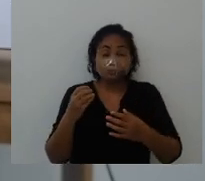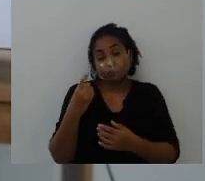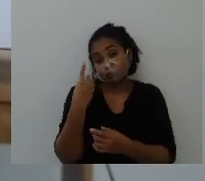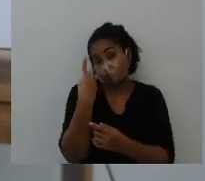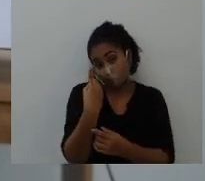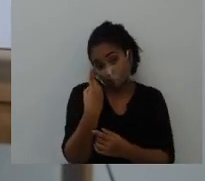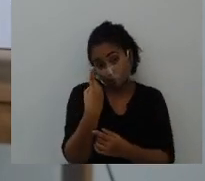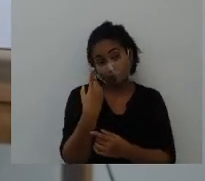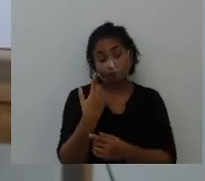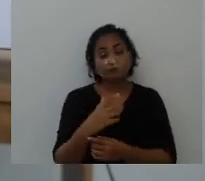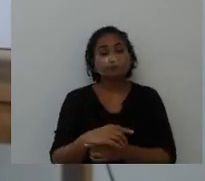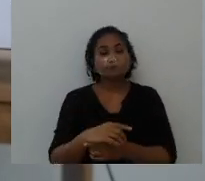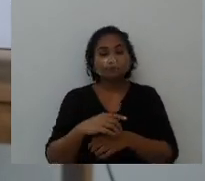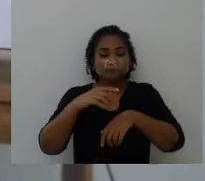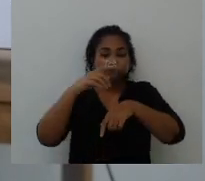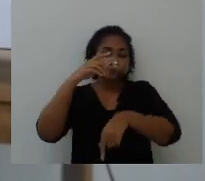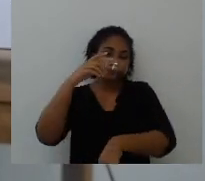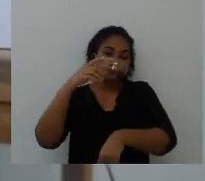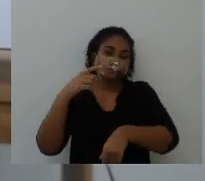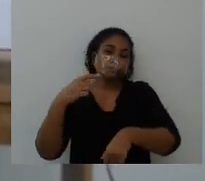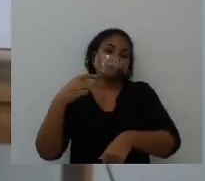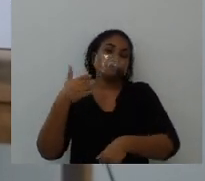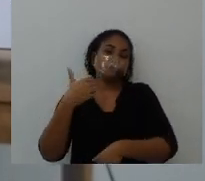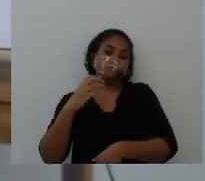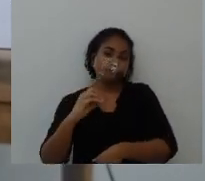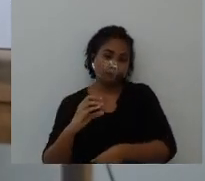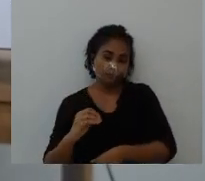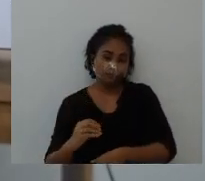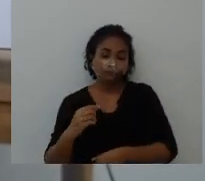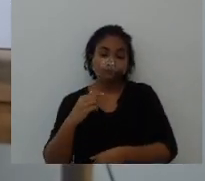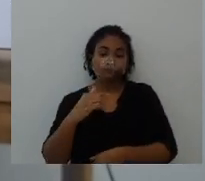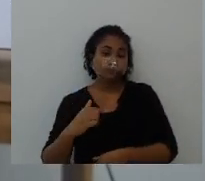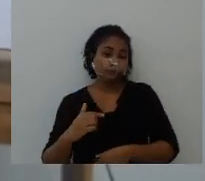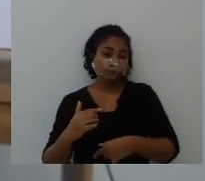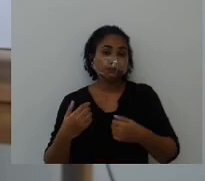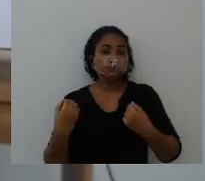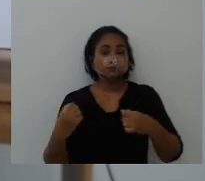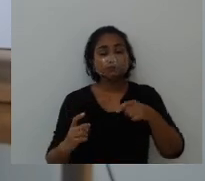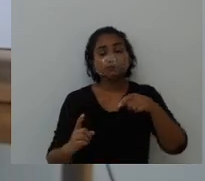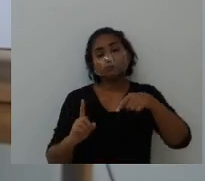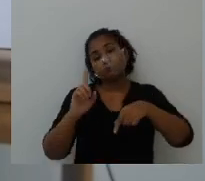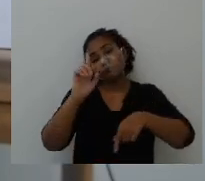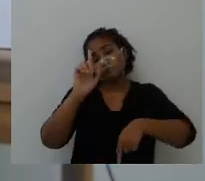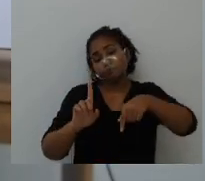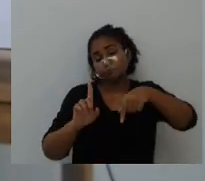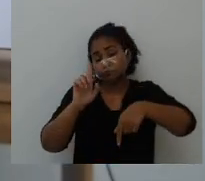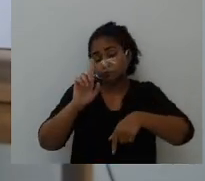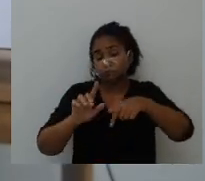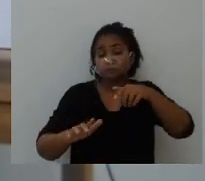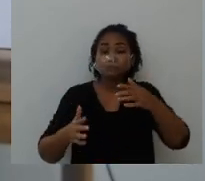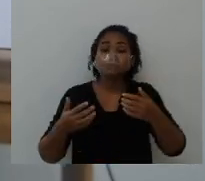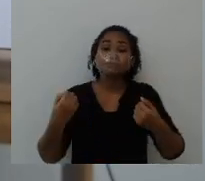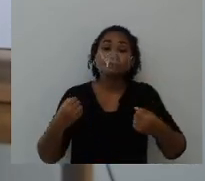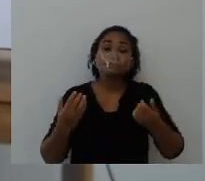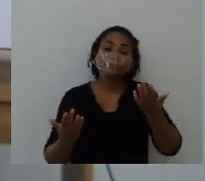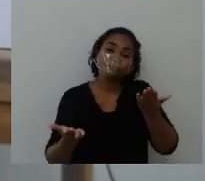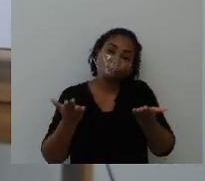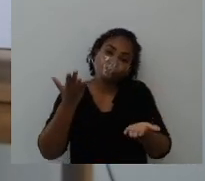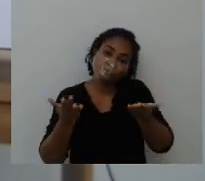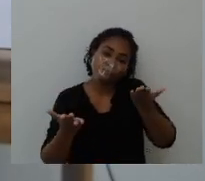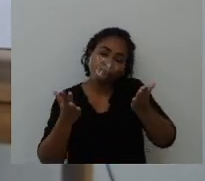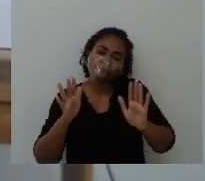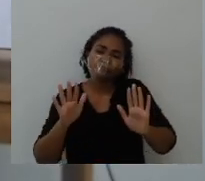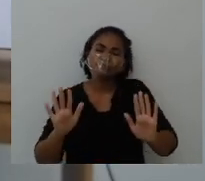força, a força tem que dar 100. Então você pode fazer isso de maneira individual, botando apenas uma, ou pode botar mais de